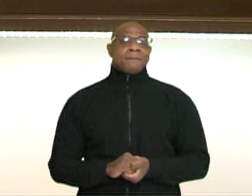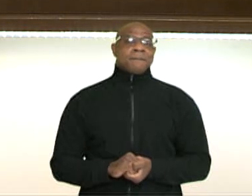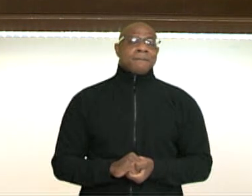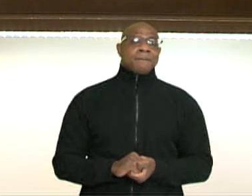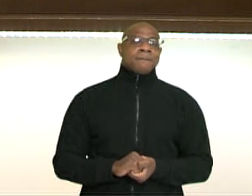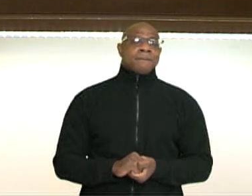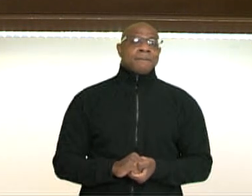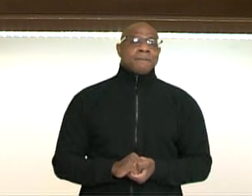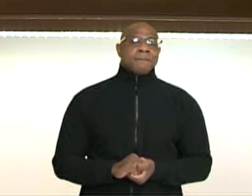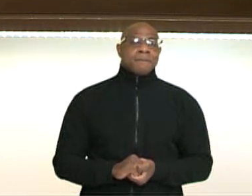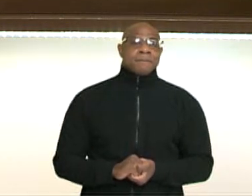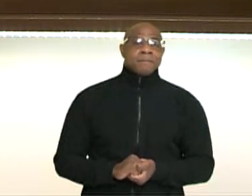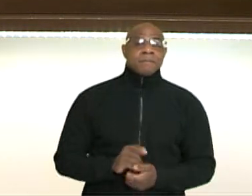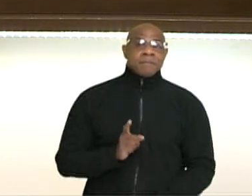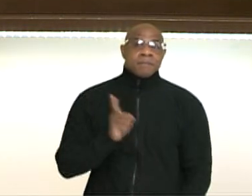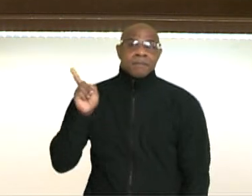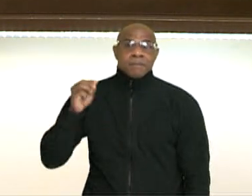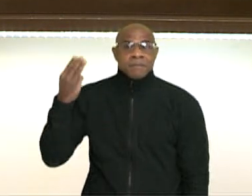Em Maranhão,